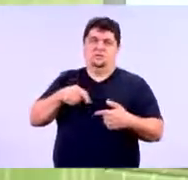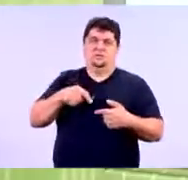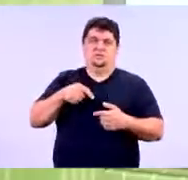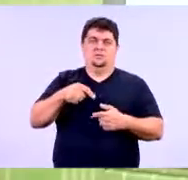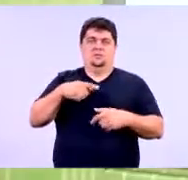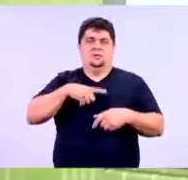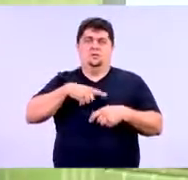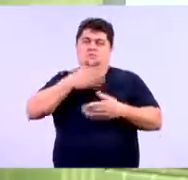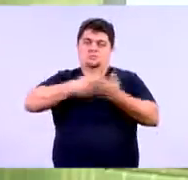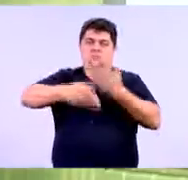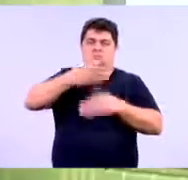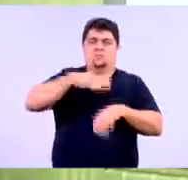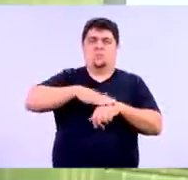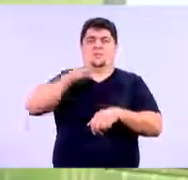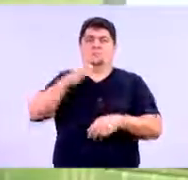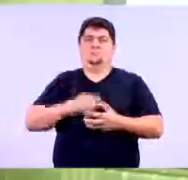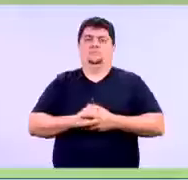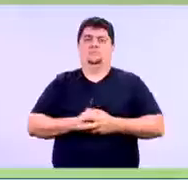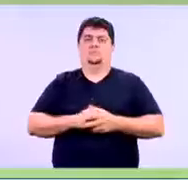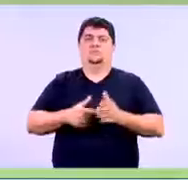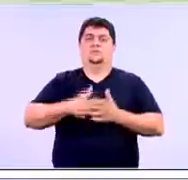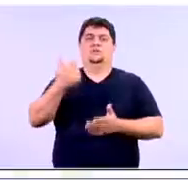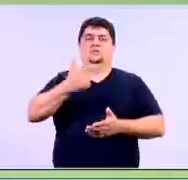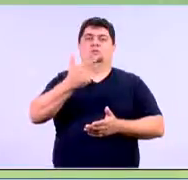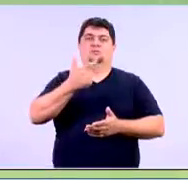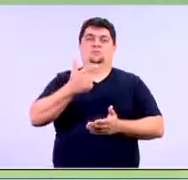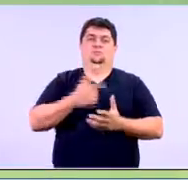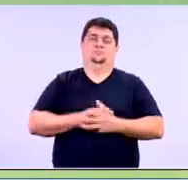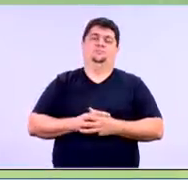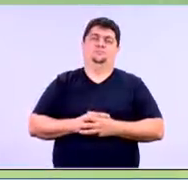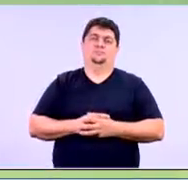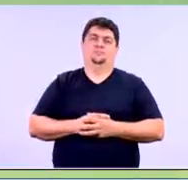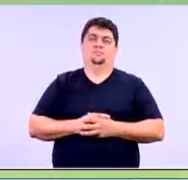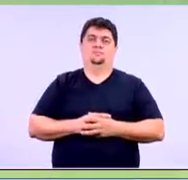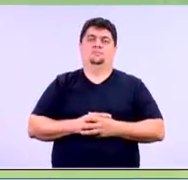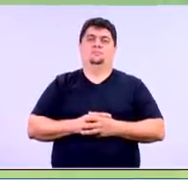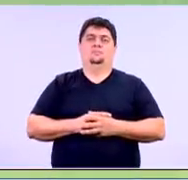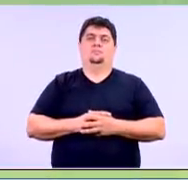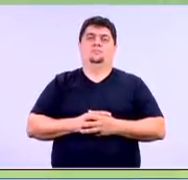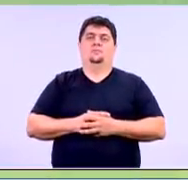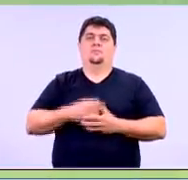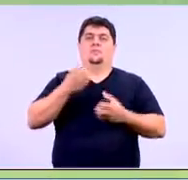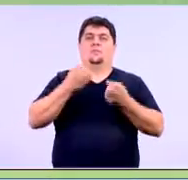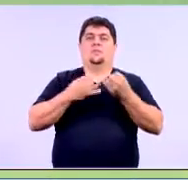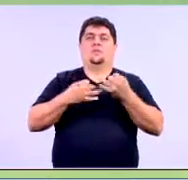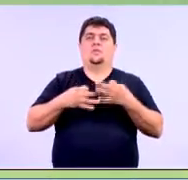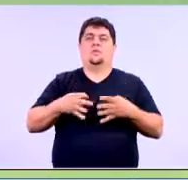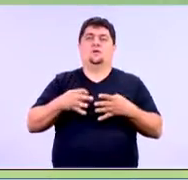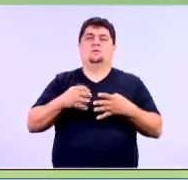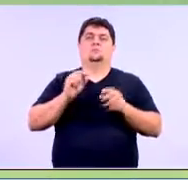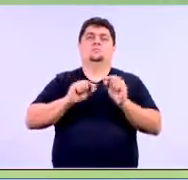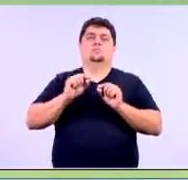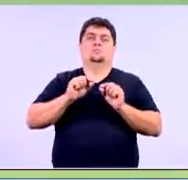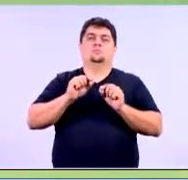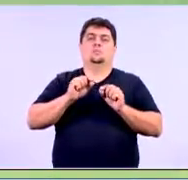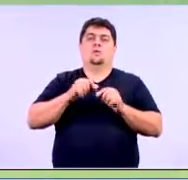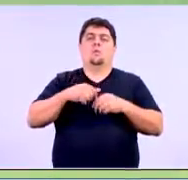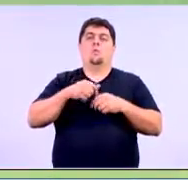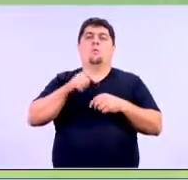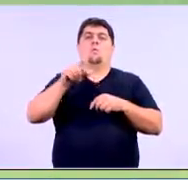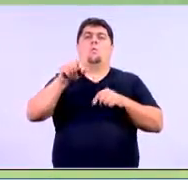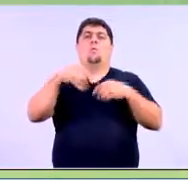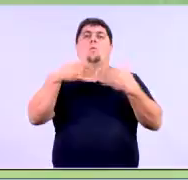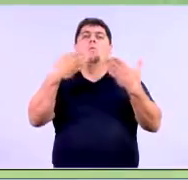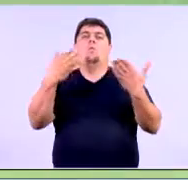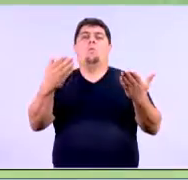vocês interajam mais. Portanto, vamos à segunda questão, professor. A segunda questão diz respeito a quê? Quais são